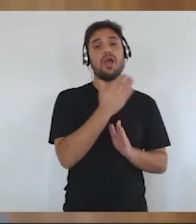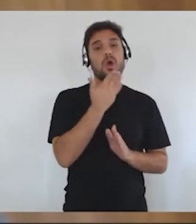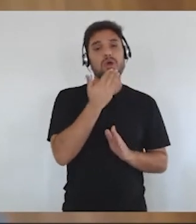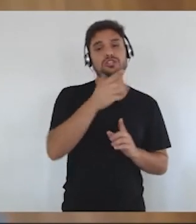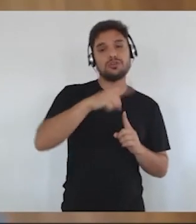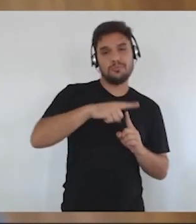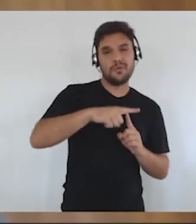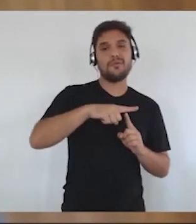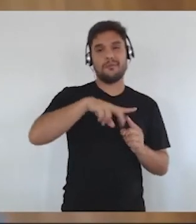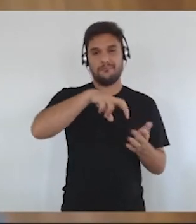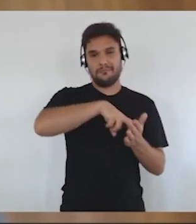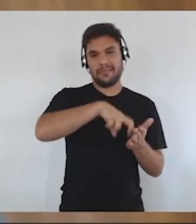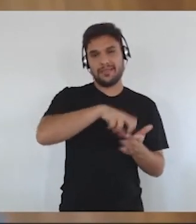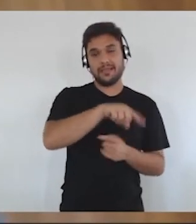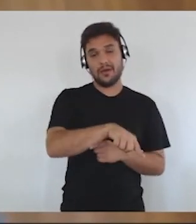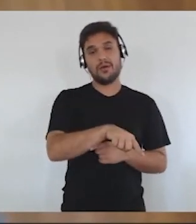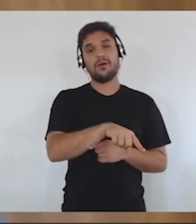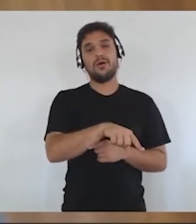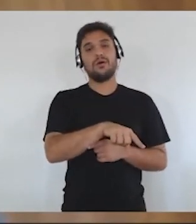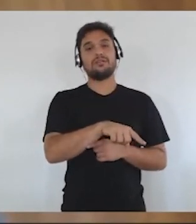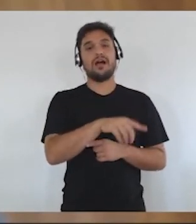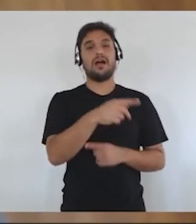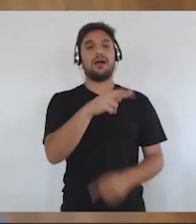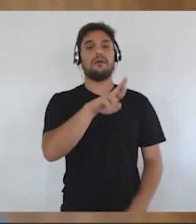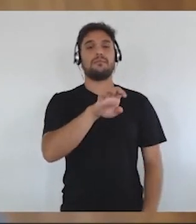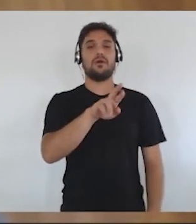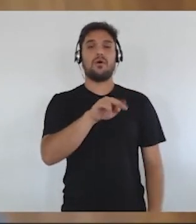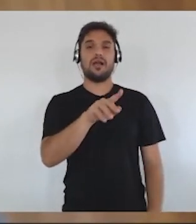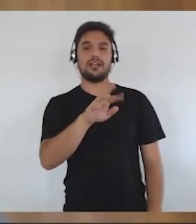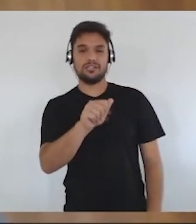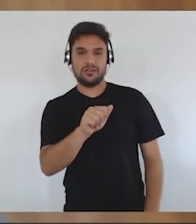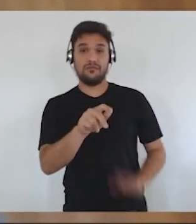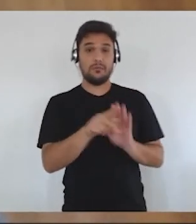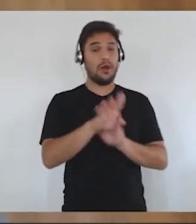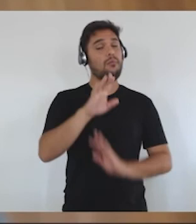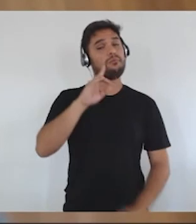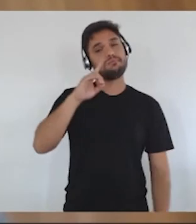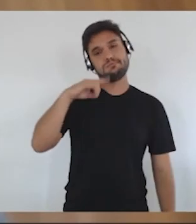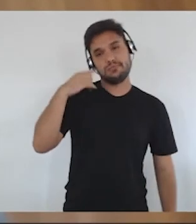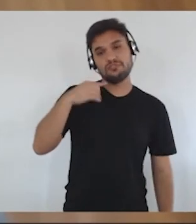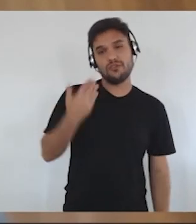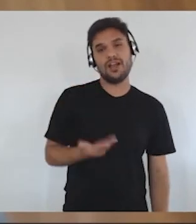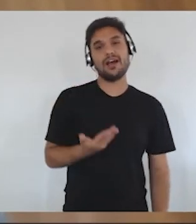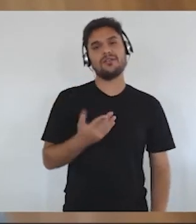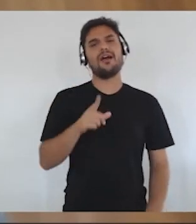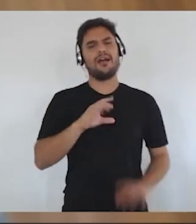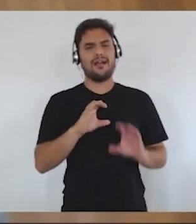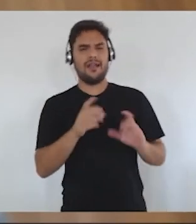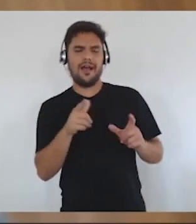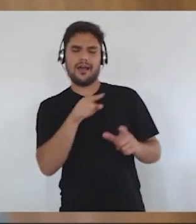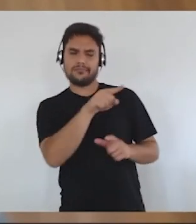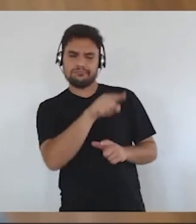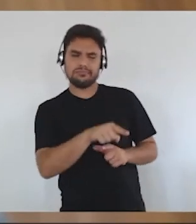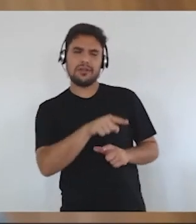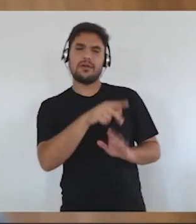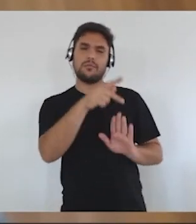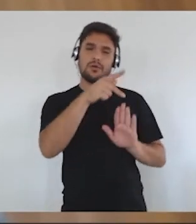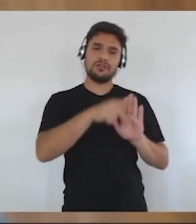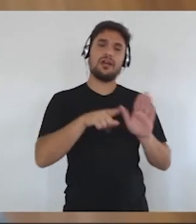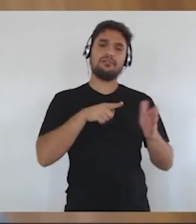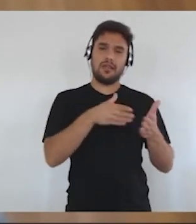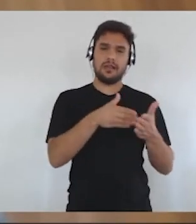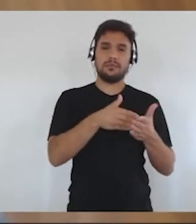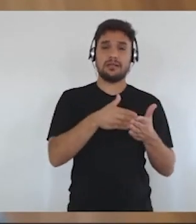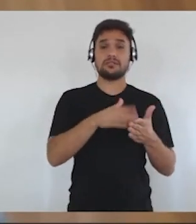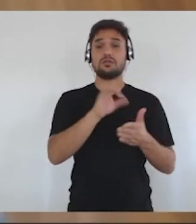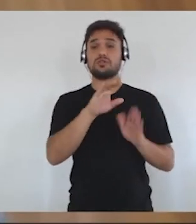da violação das prerrogativas profissionais dos advogados. Obviamente com as limitações, referindo-se apenas aos